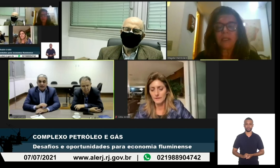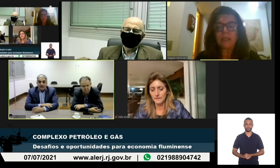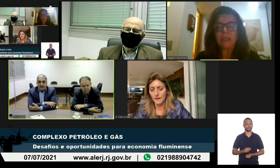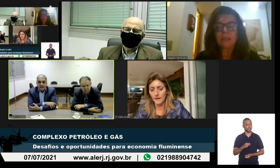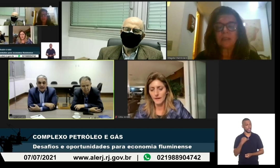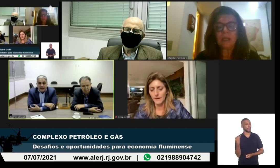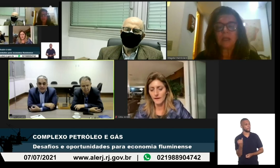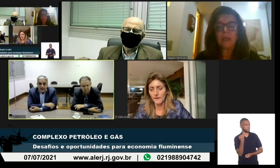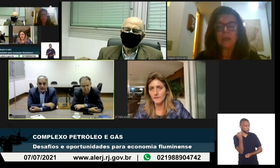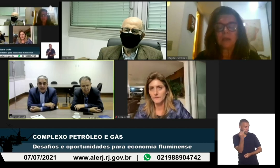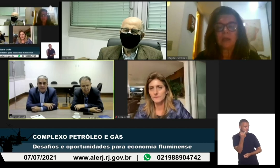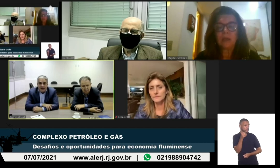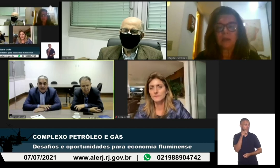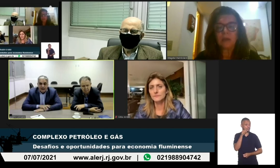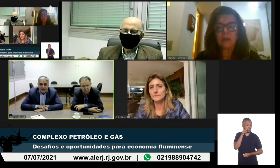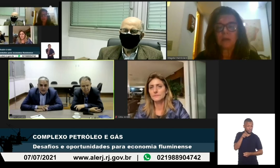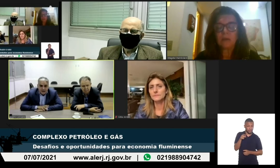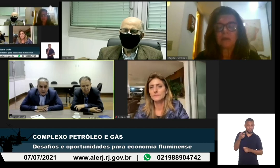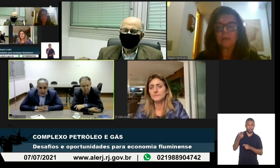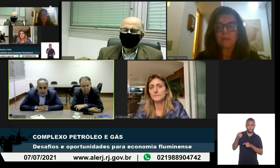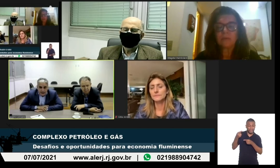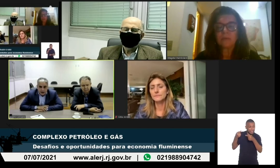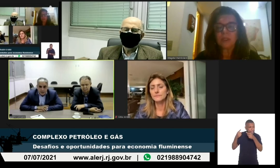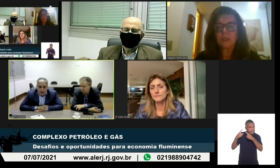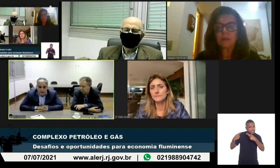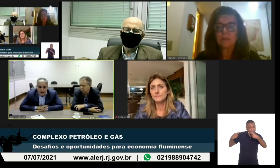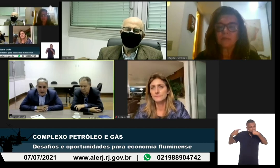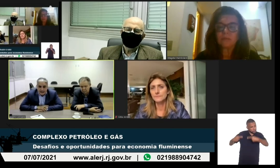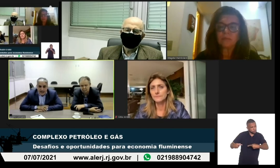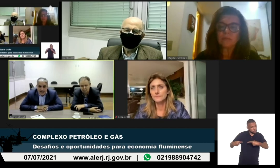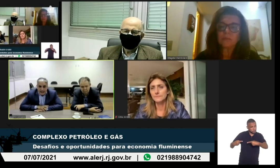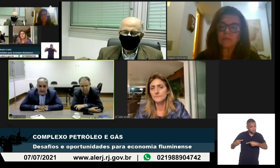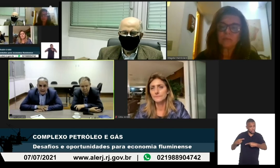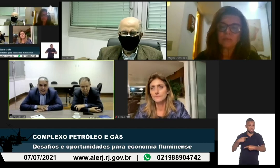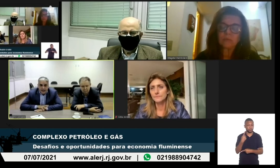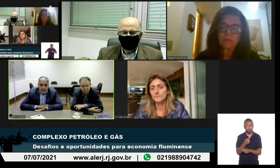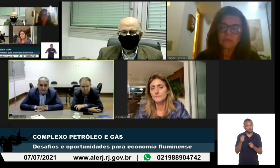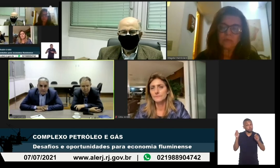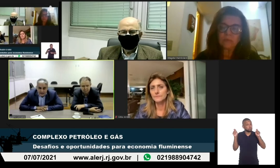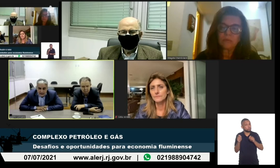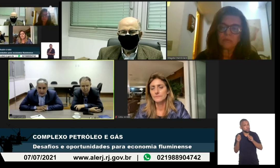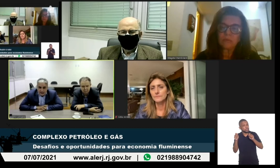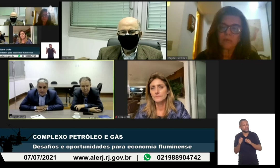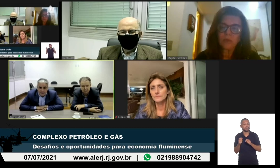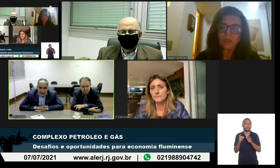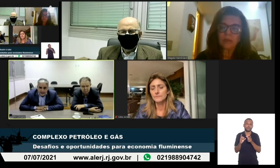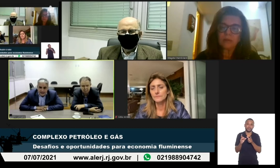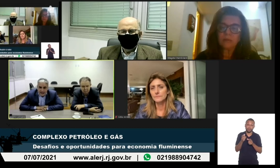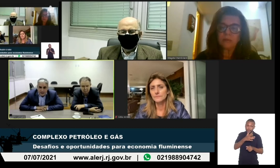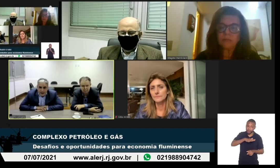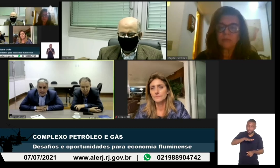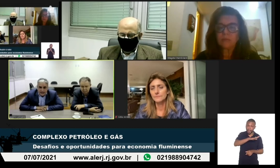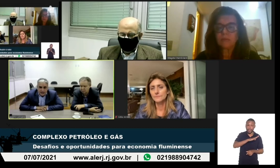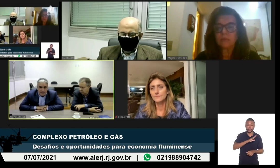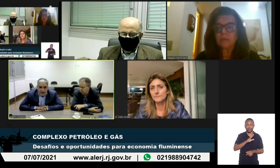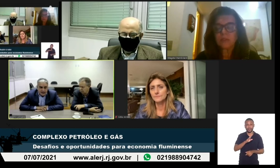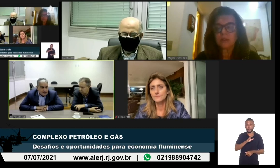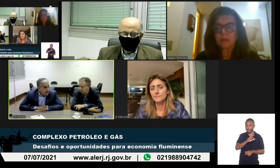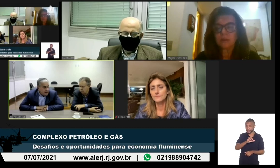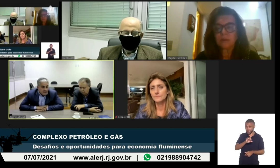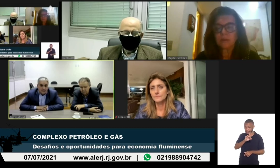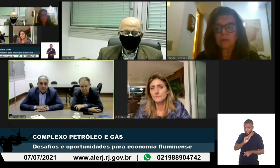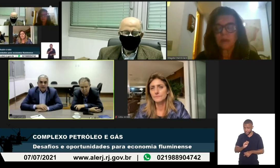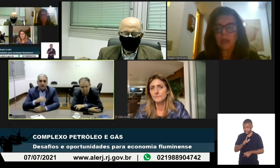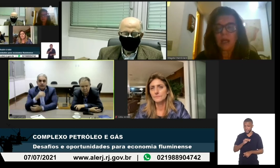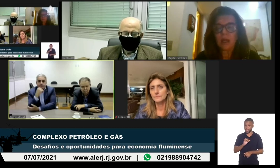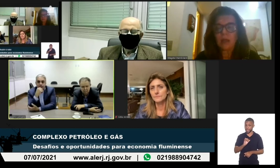Fundamental, essa é uma briga, Luiz, que a gente pode viabilizar aqui parte da Baixada Fluminense, Itaguaí, Seropédica e